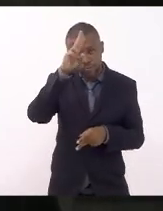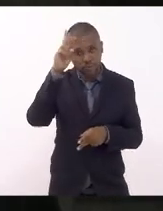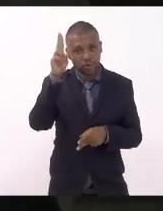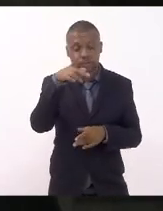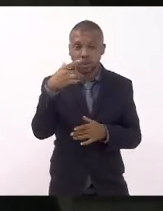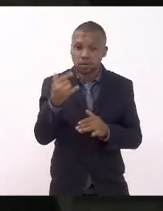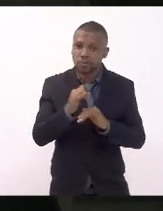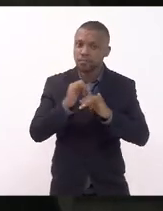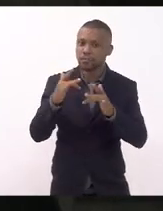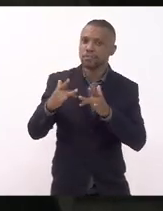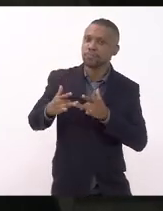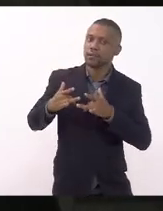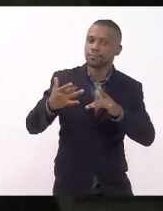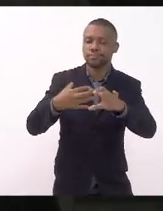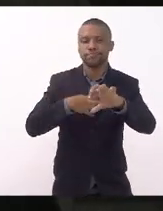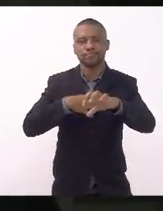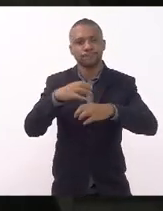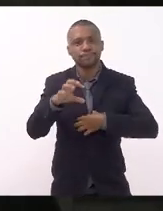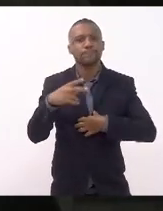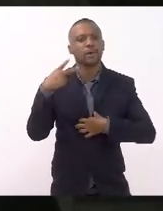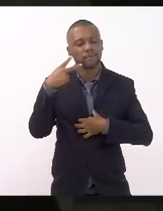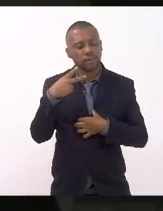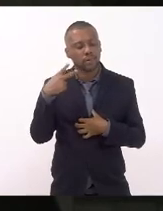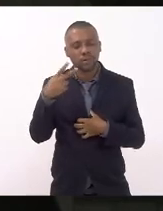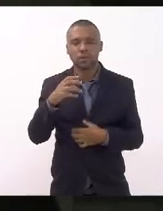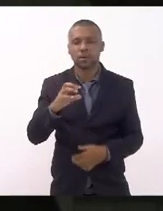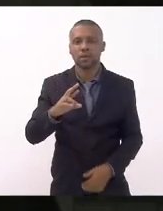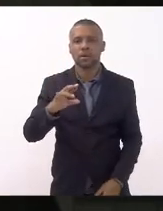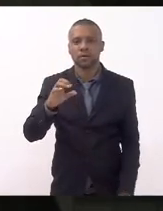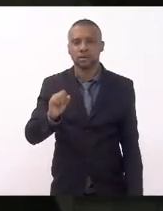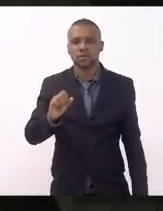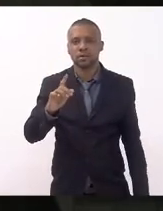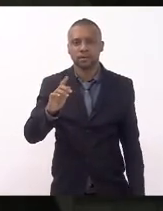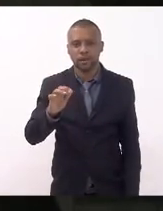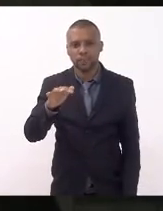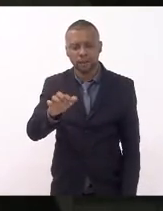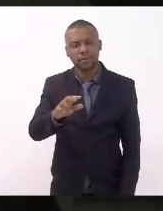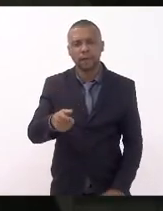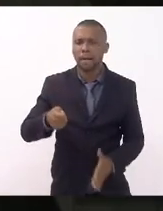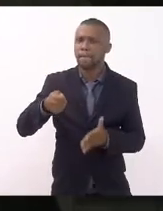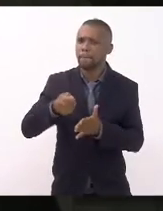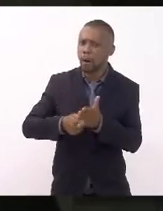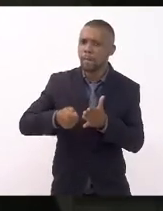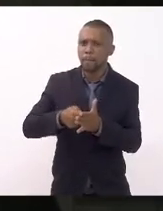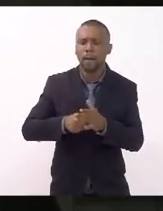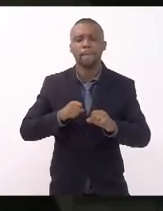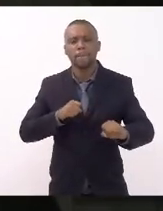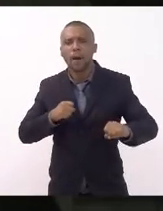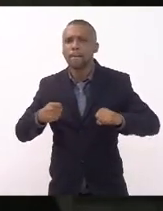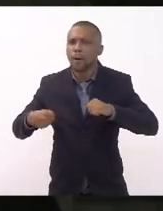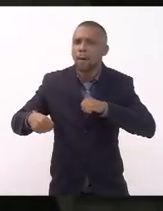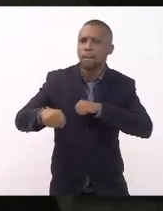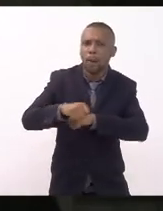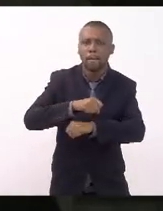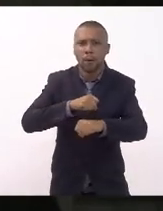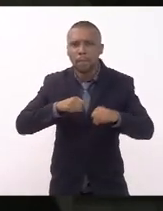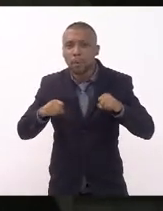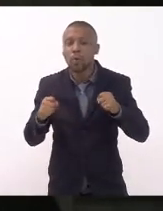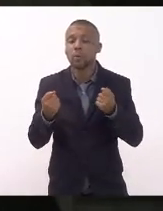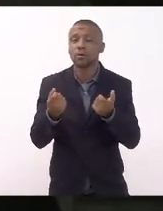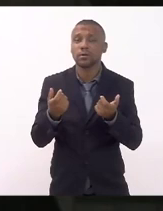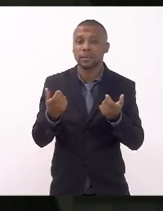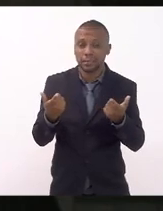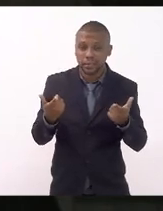de solidariedade à vereadora Cris Gêmeas, que está na luta e vai seguir na luta, que fora da Câmara Municipal de Mesquita, ela tem